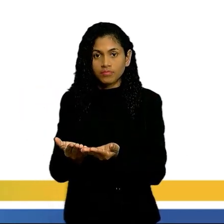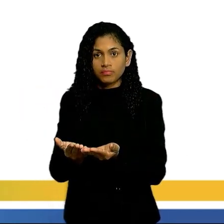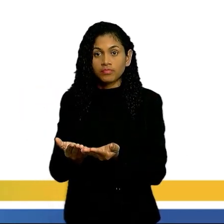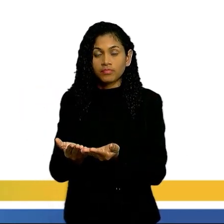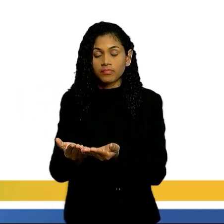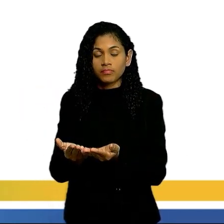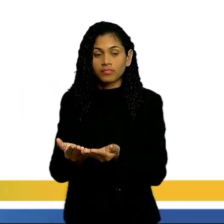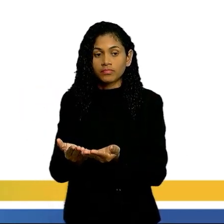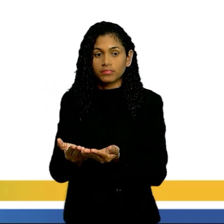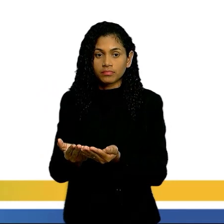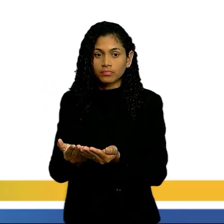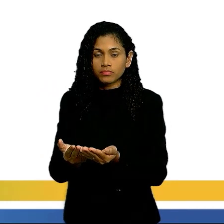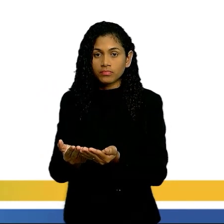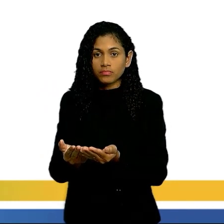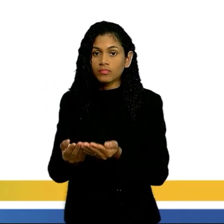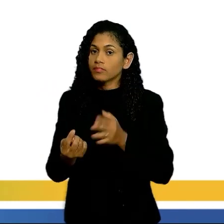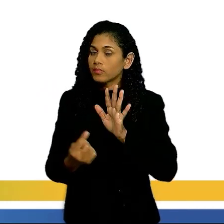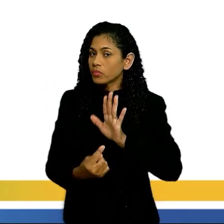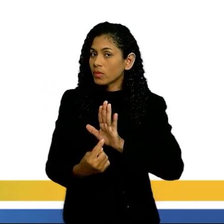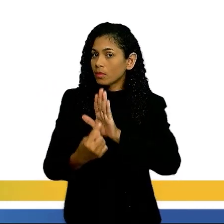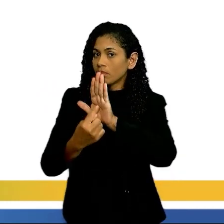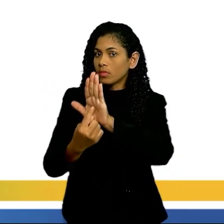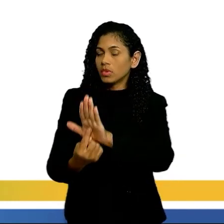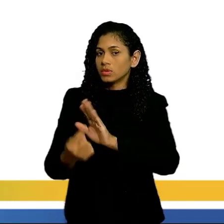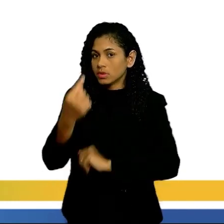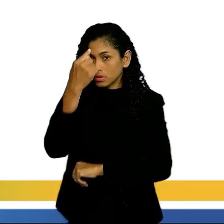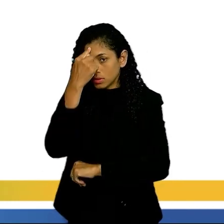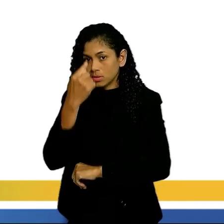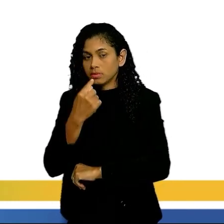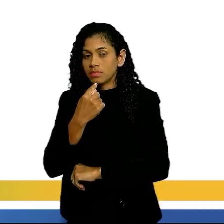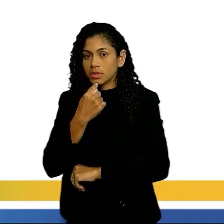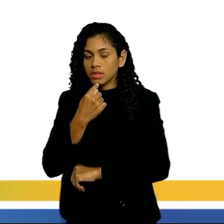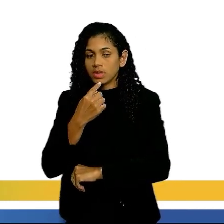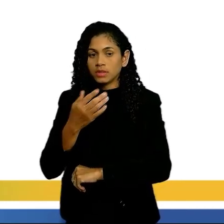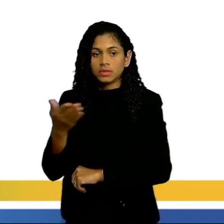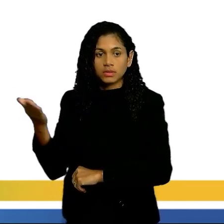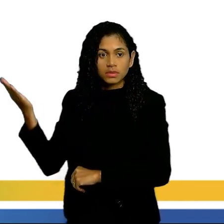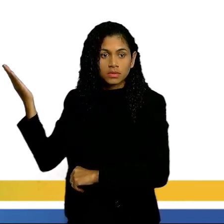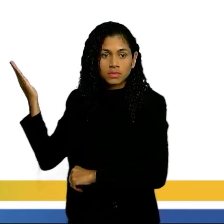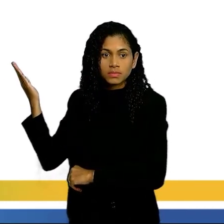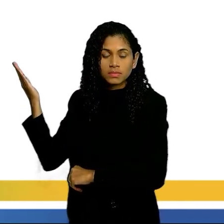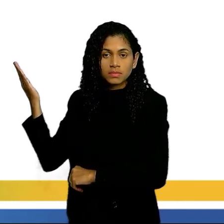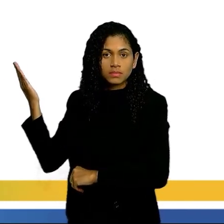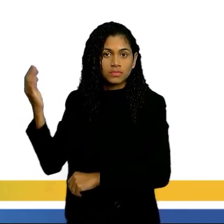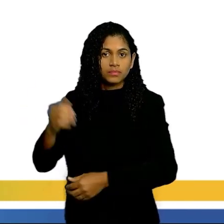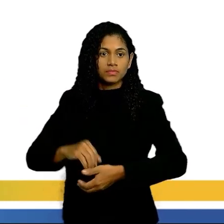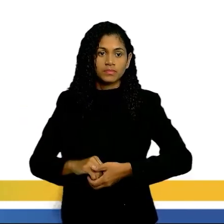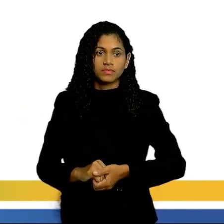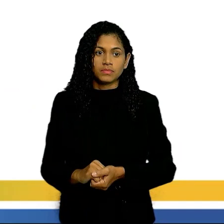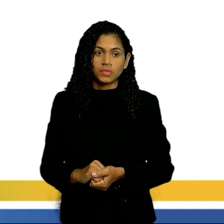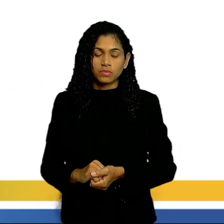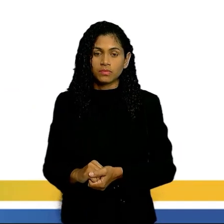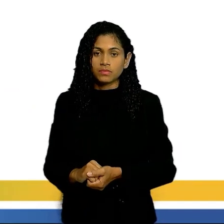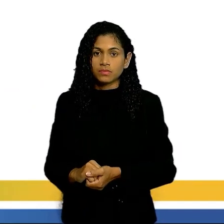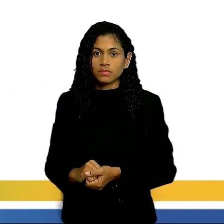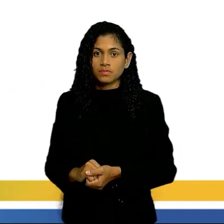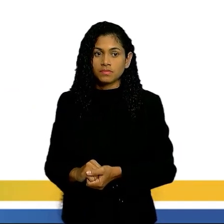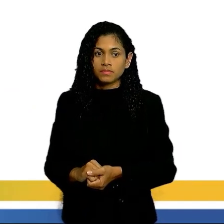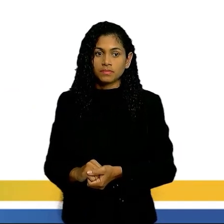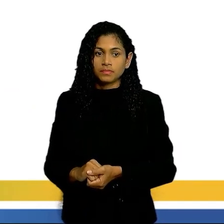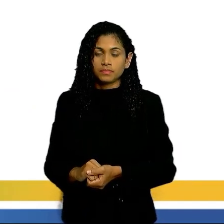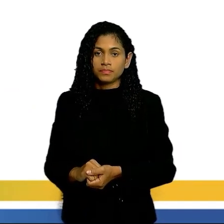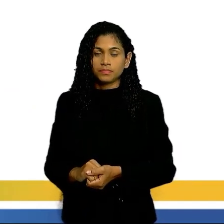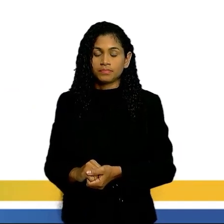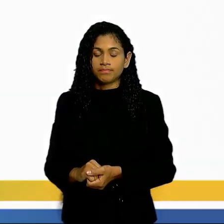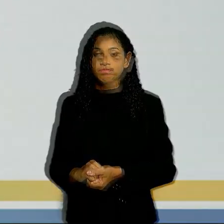trapezoidal, conforme mostrado na figura. Então, olha aí. Quando a gente vê uma figura